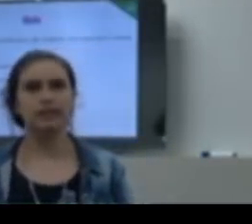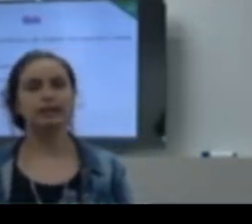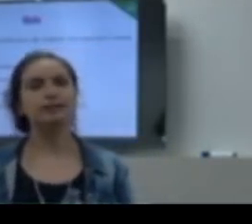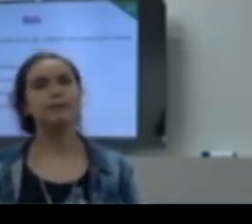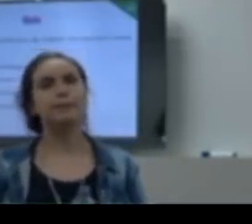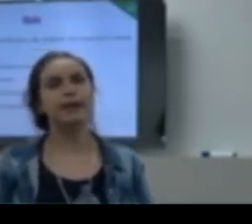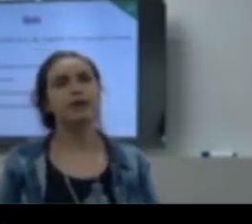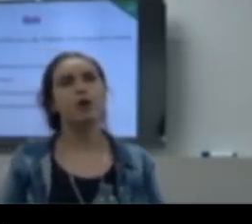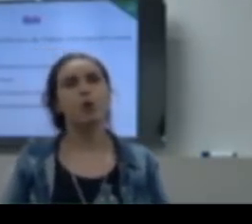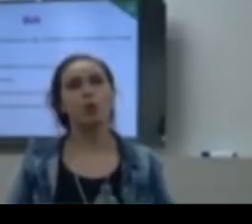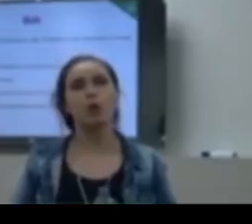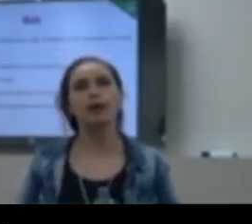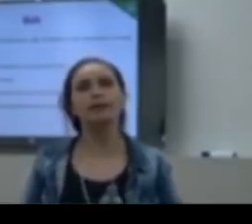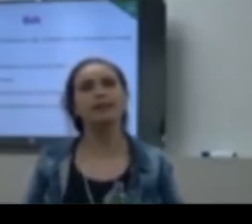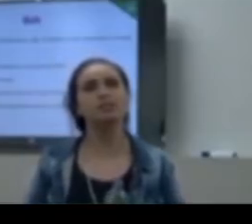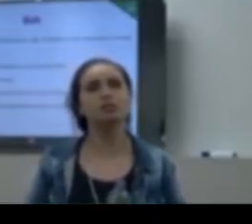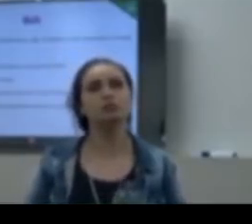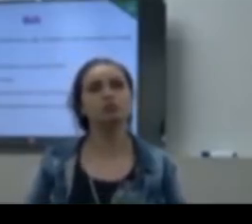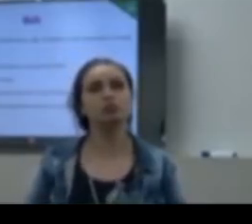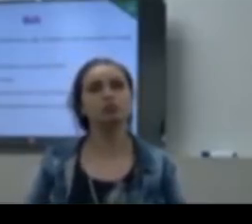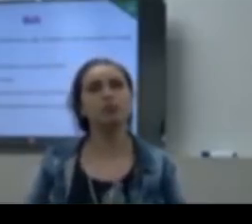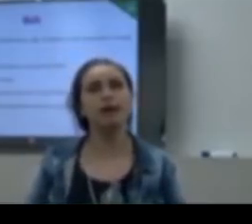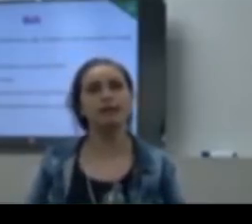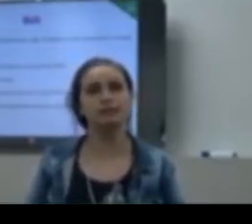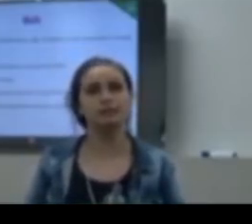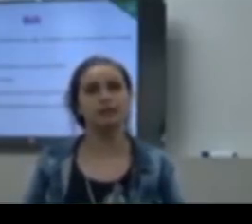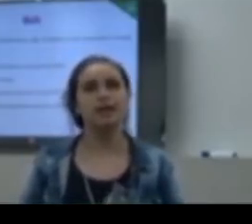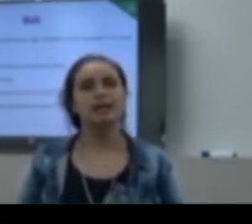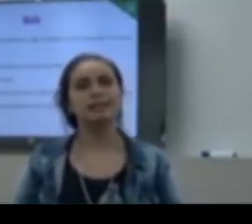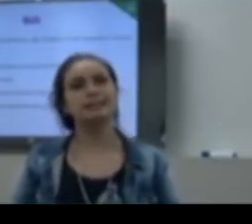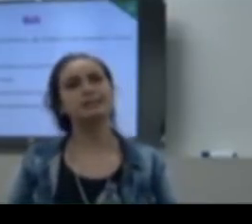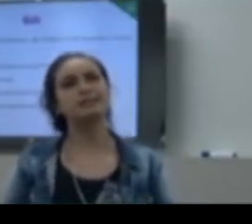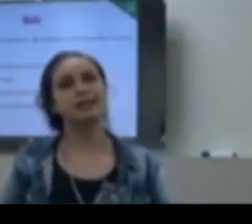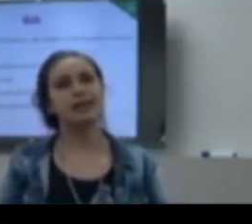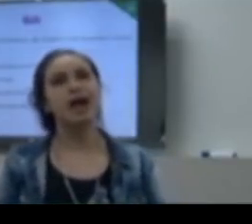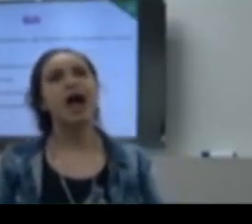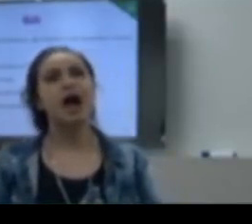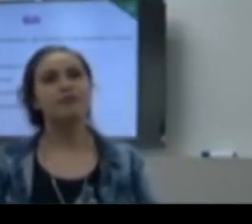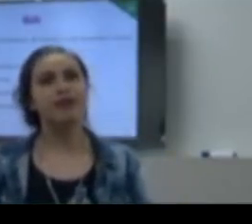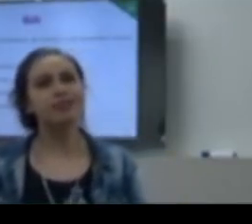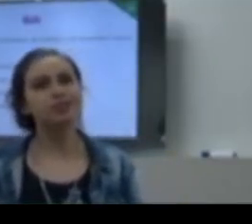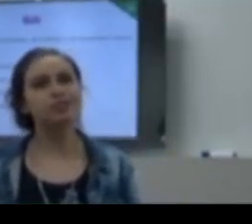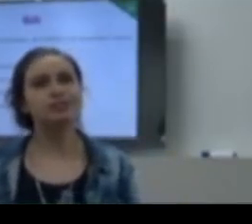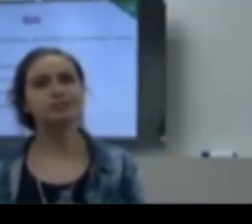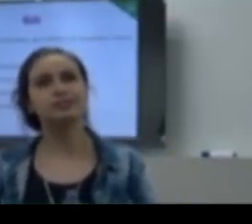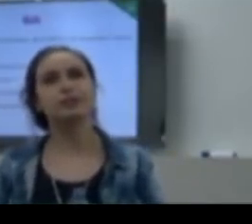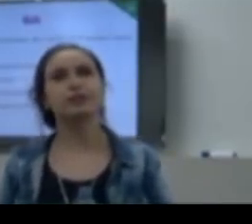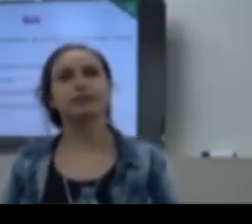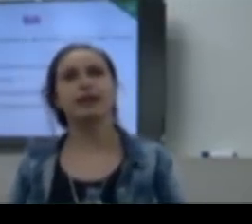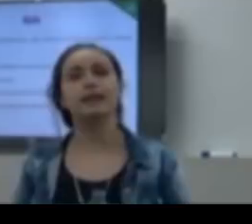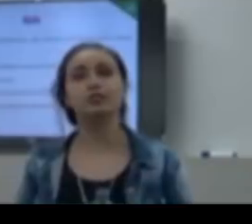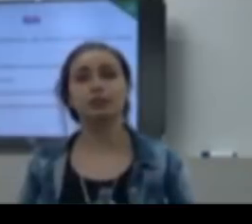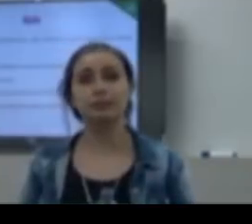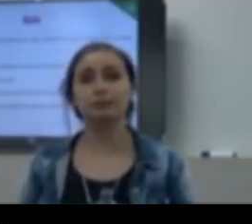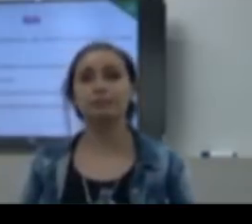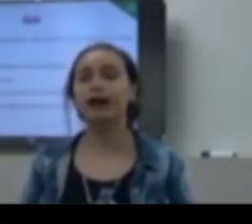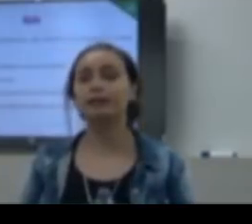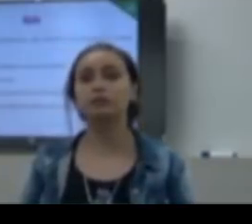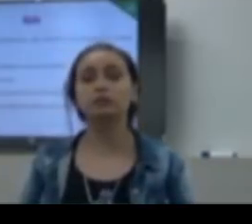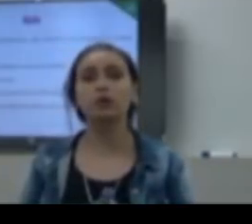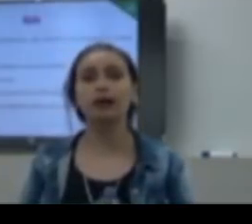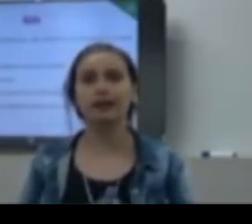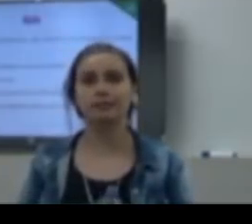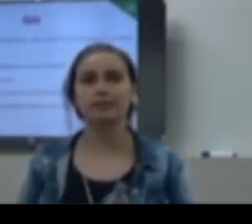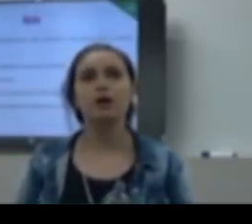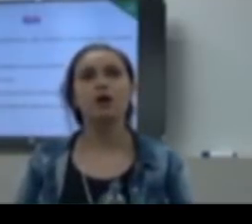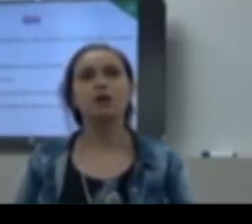encostam. Letra B. Ocorre na região sul do país. Letra C. A faixa de transição entre elas chama-se